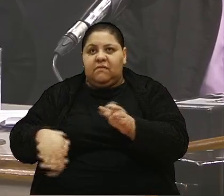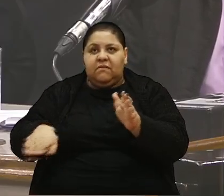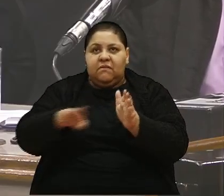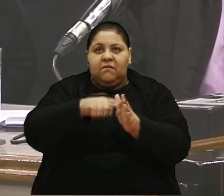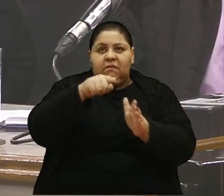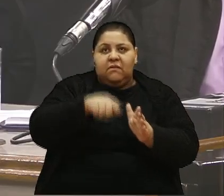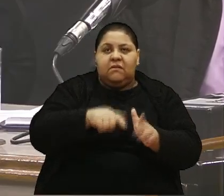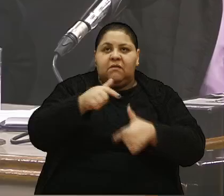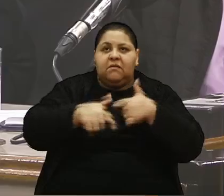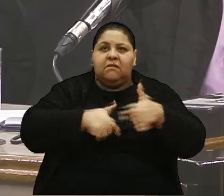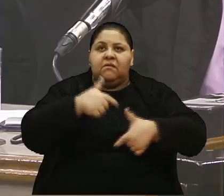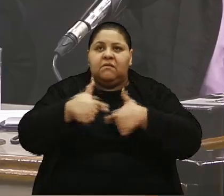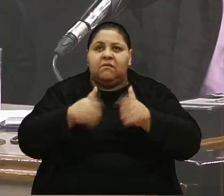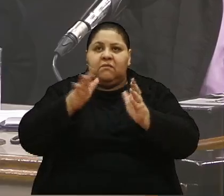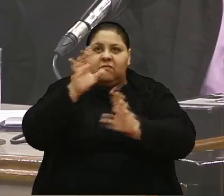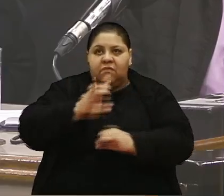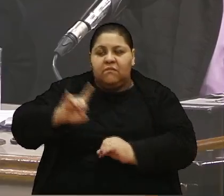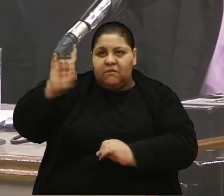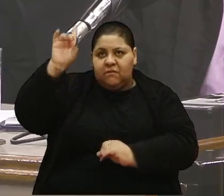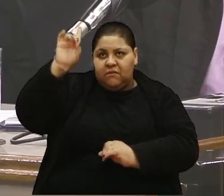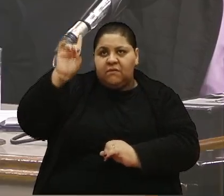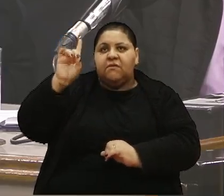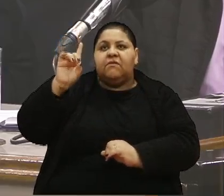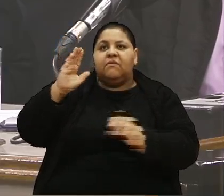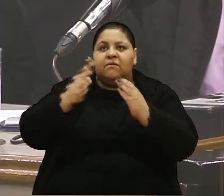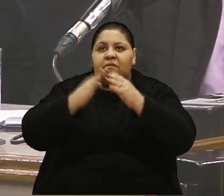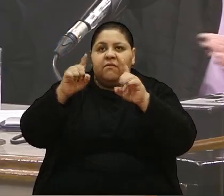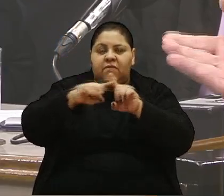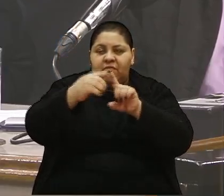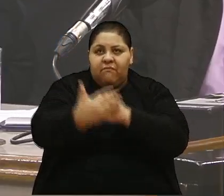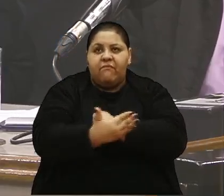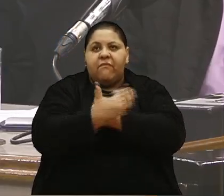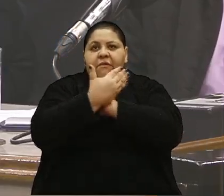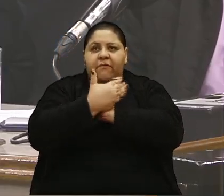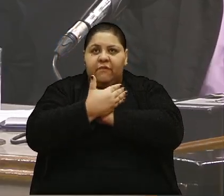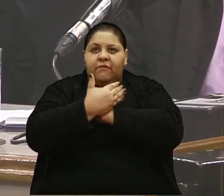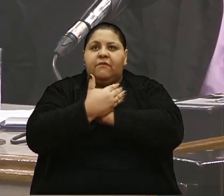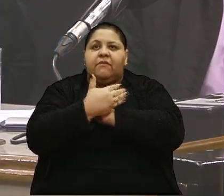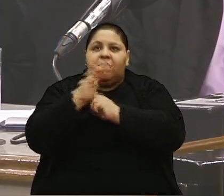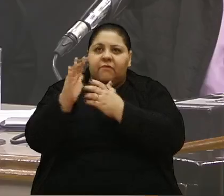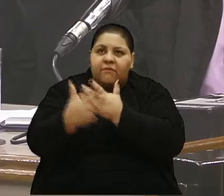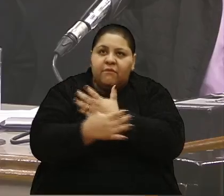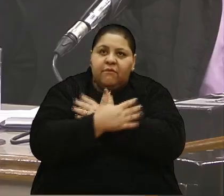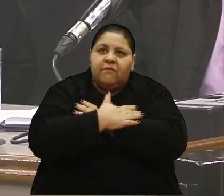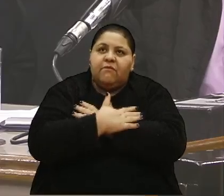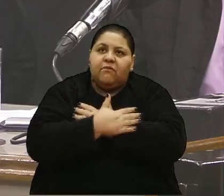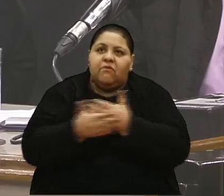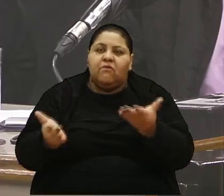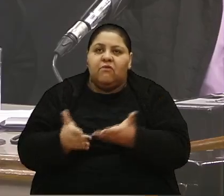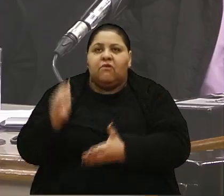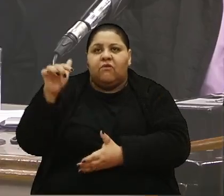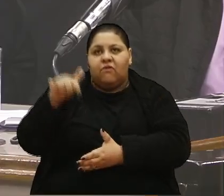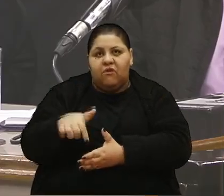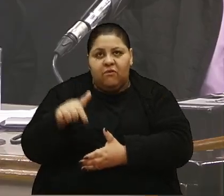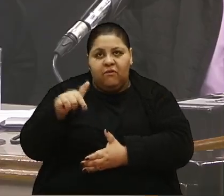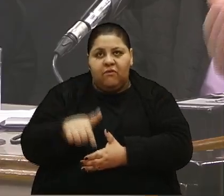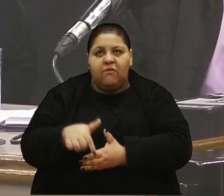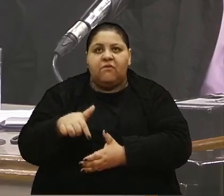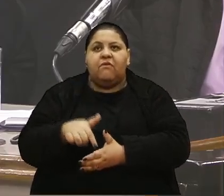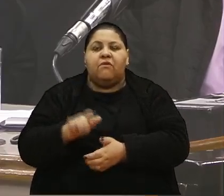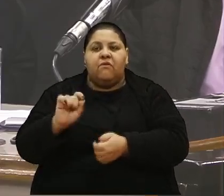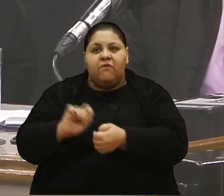de emprego. E graças a Deus, a igreja me ajudou, né, me acolheu, e estamos aqui fazendo